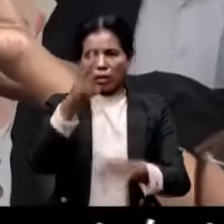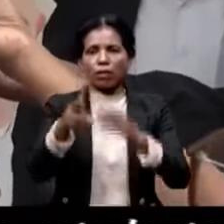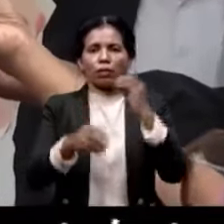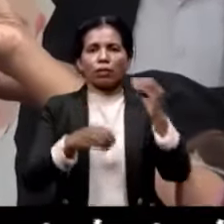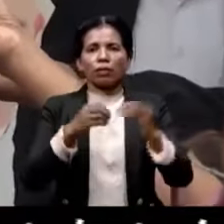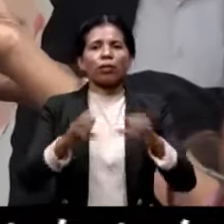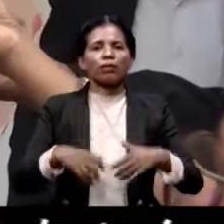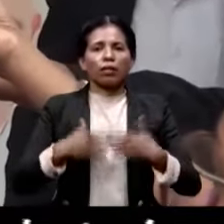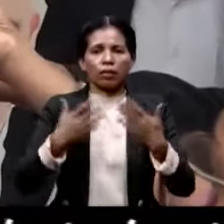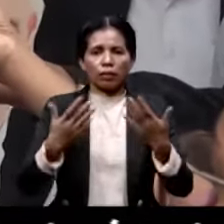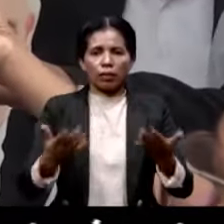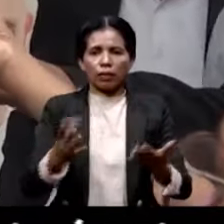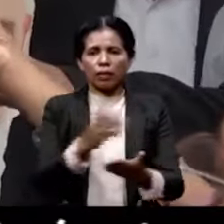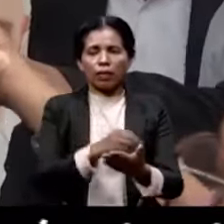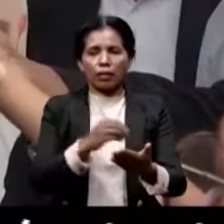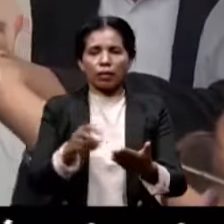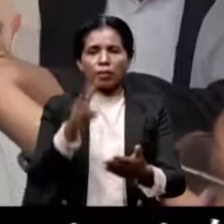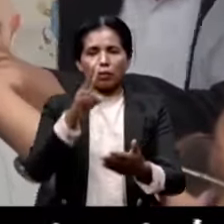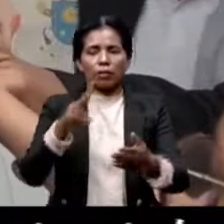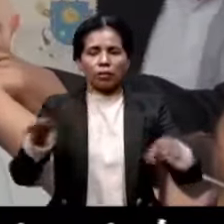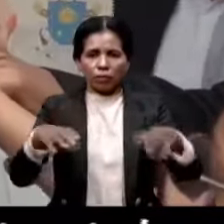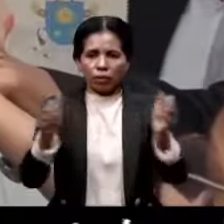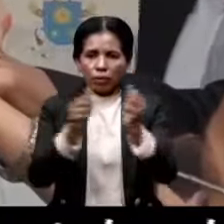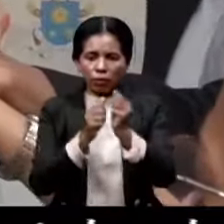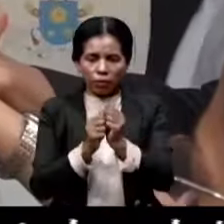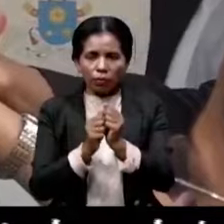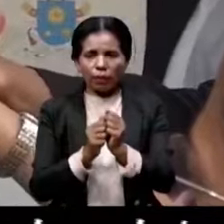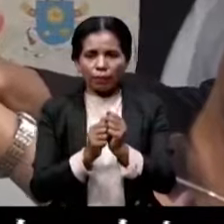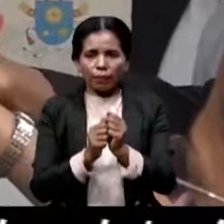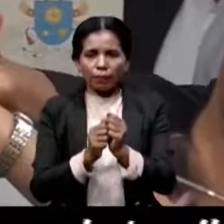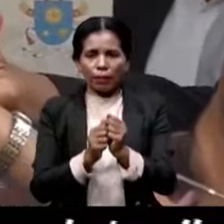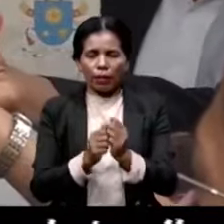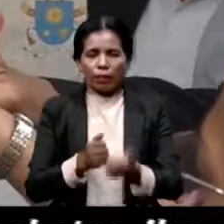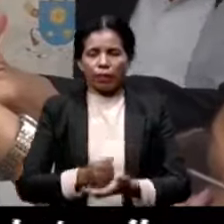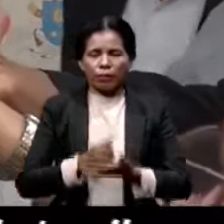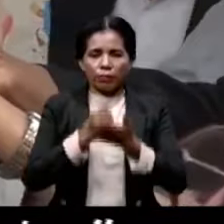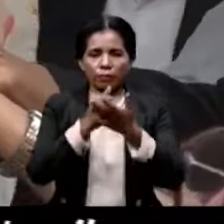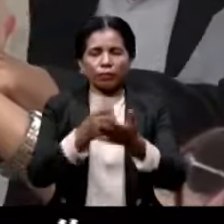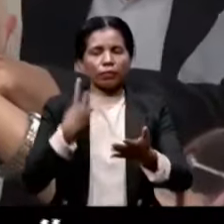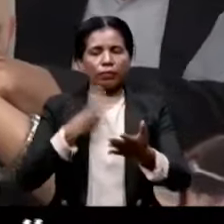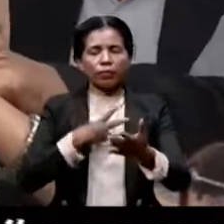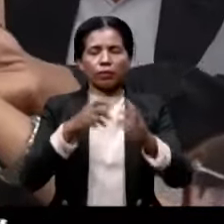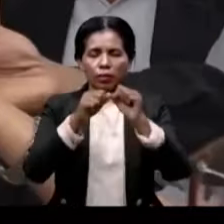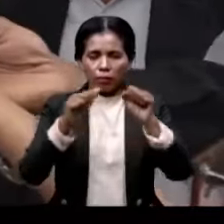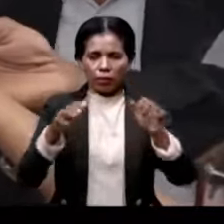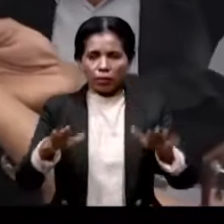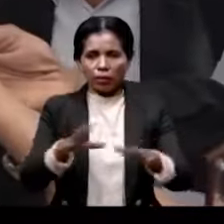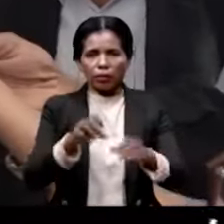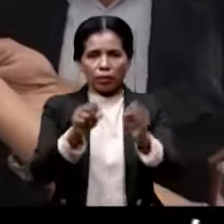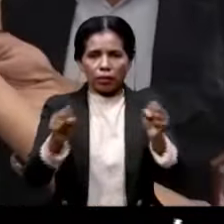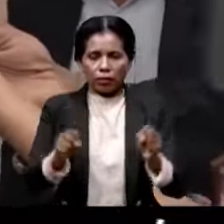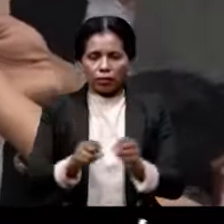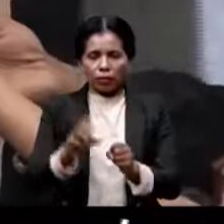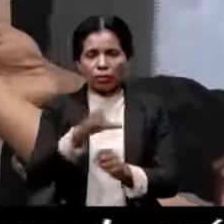o Indussá, parte do serviço chamado, que apoia e também a administração do Lio, a administração de Suco